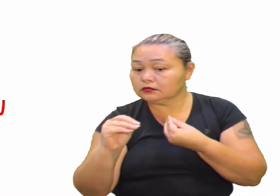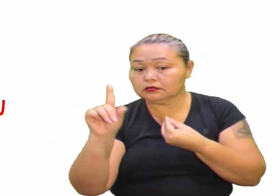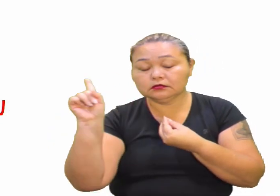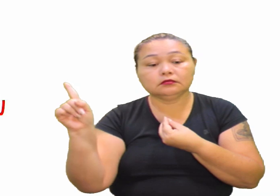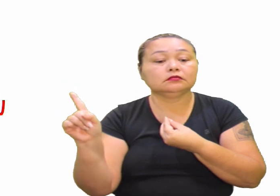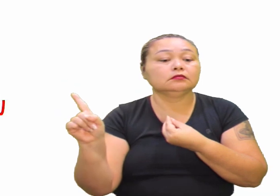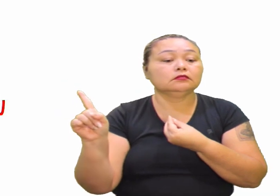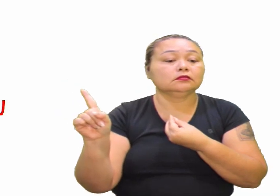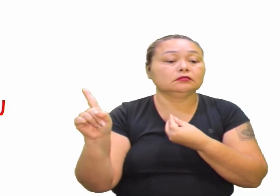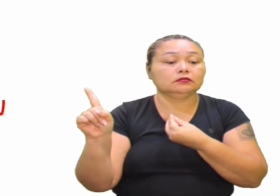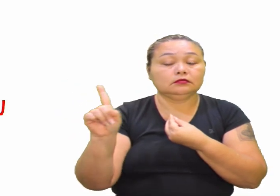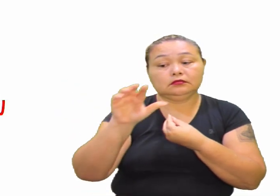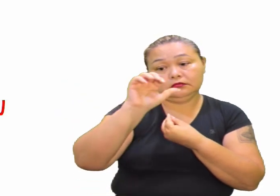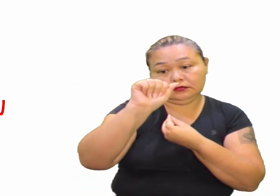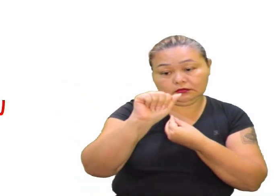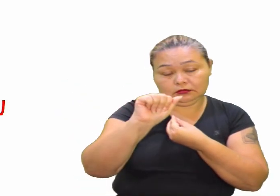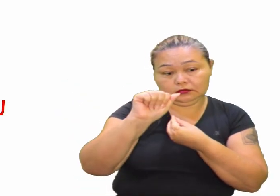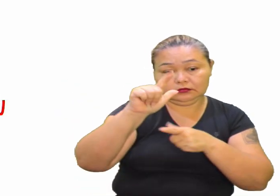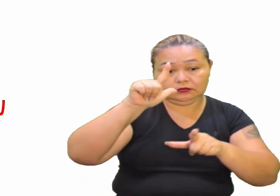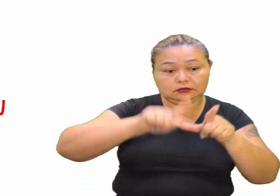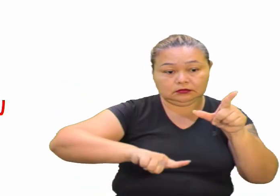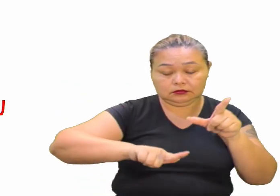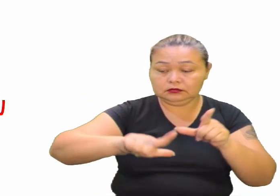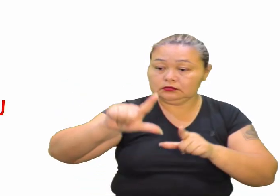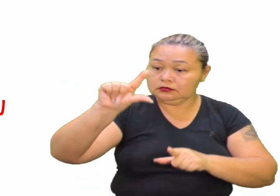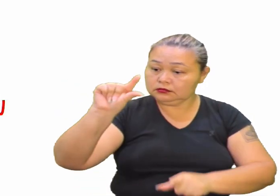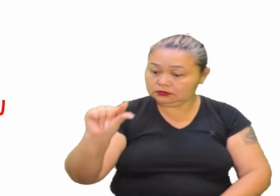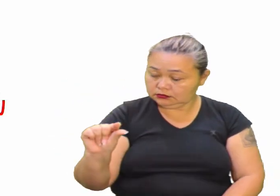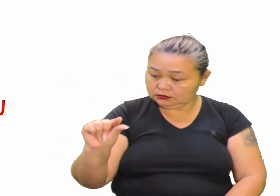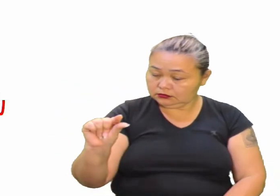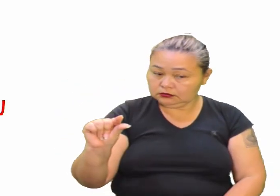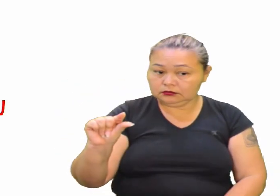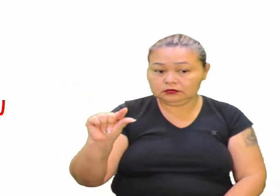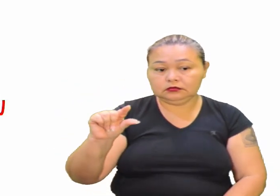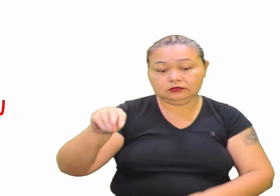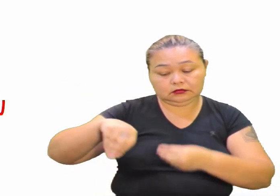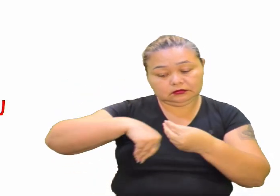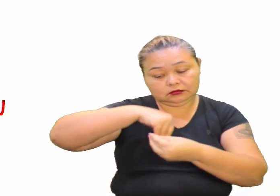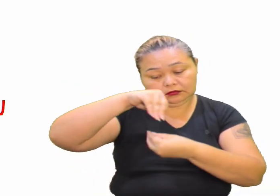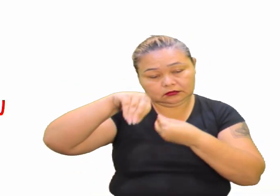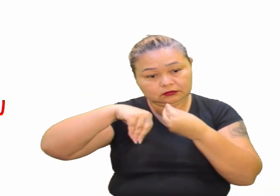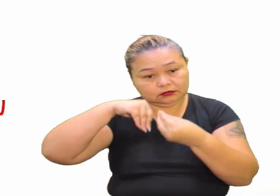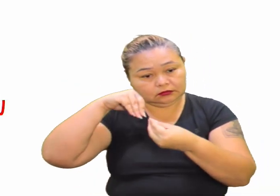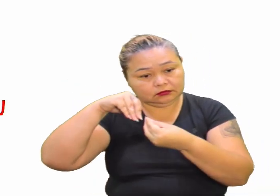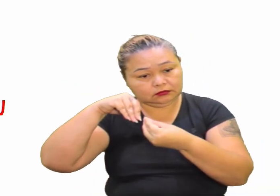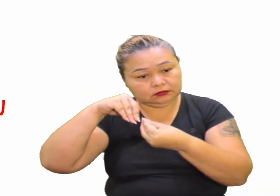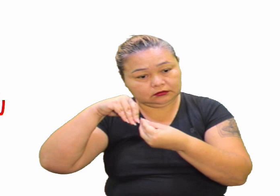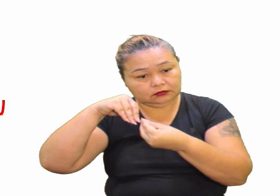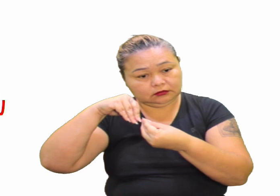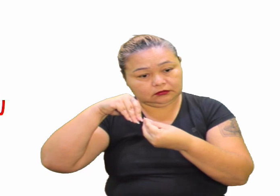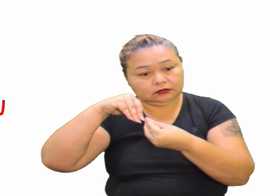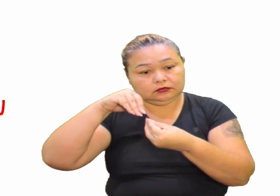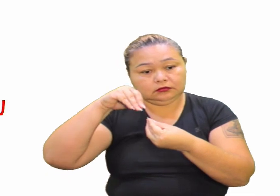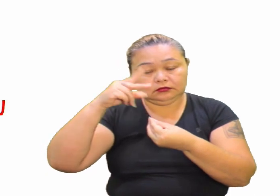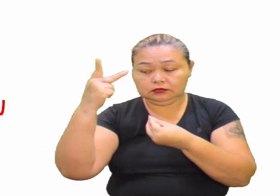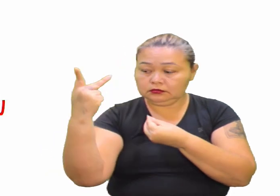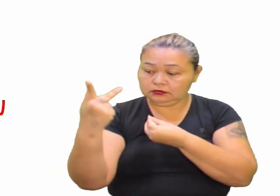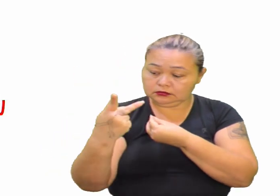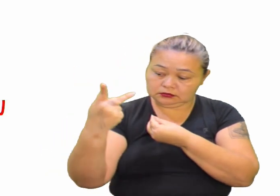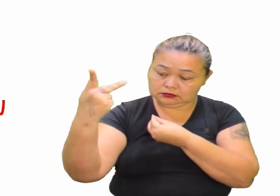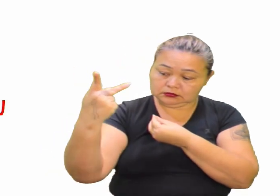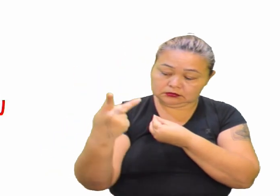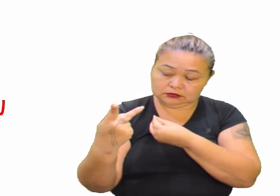Aqui ele vai dar A e aqui. Aqui ele vai dar esse e esse. Então, ó, esse com